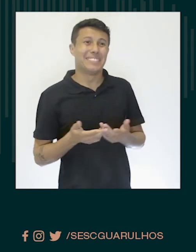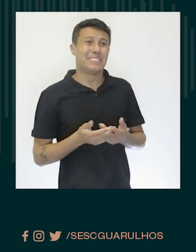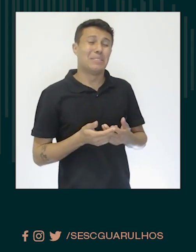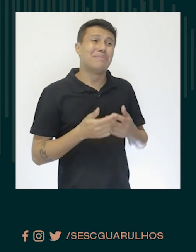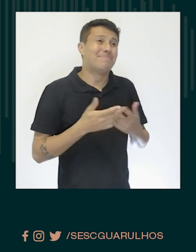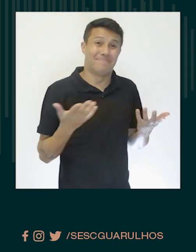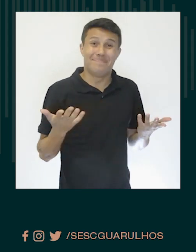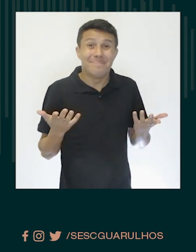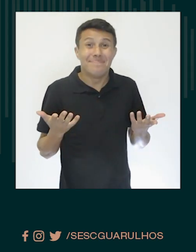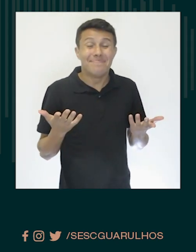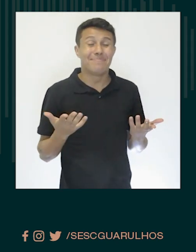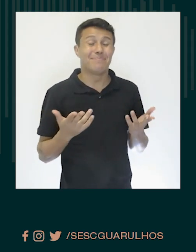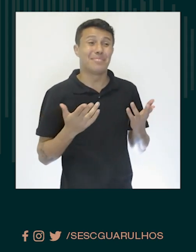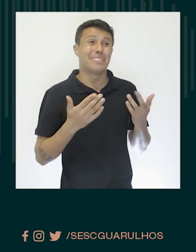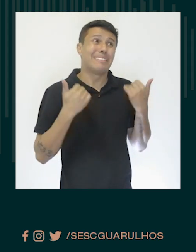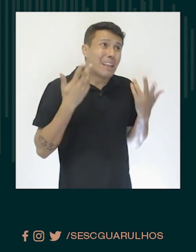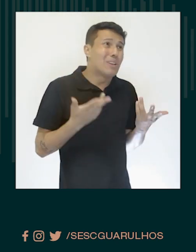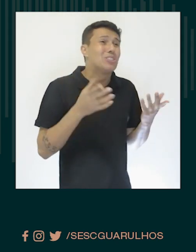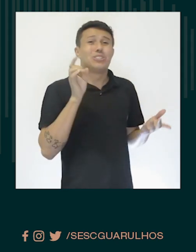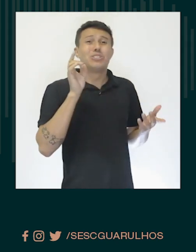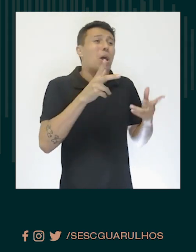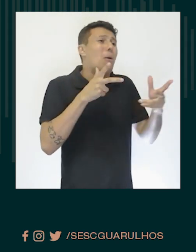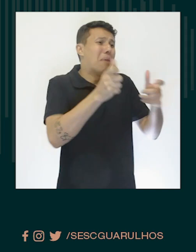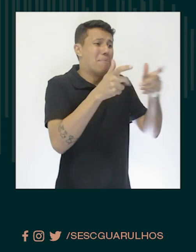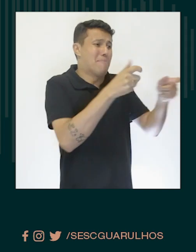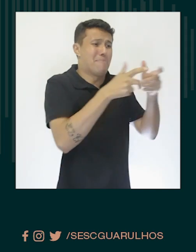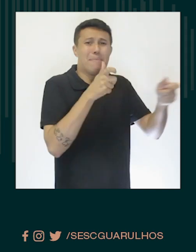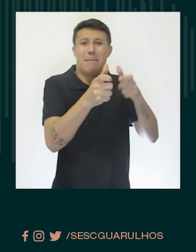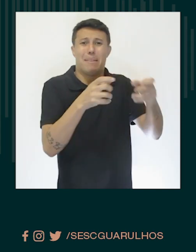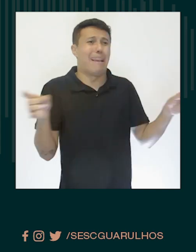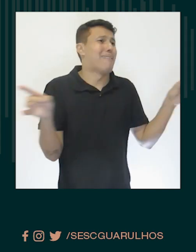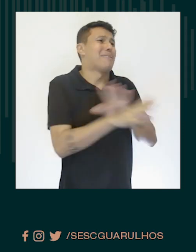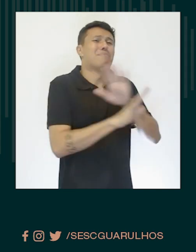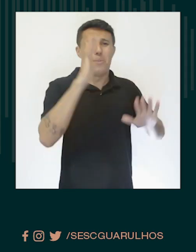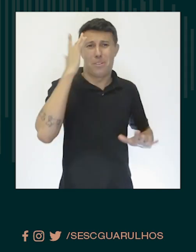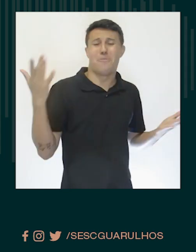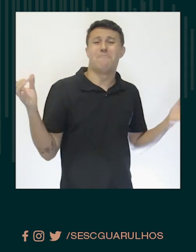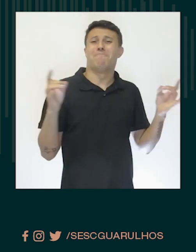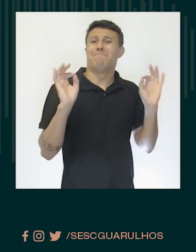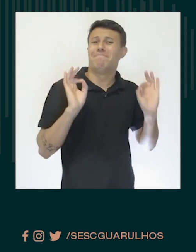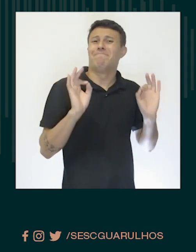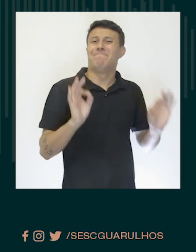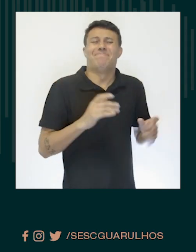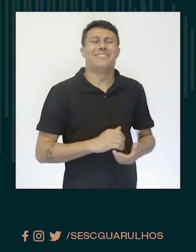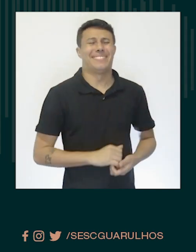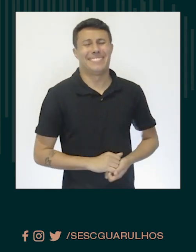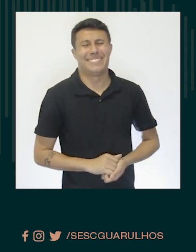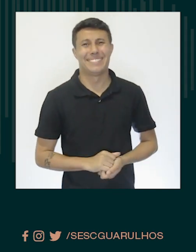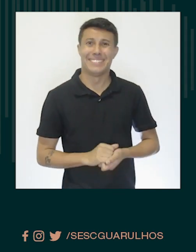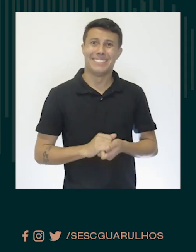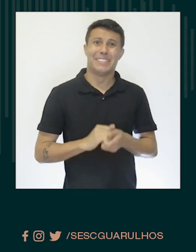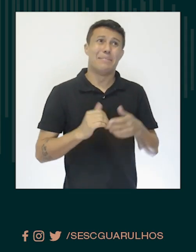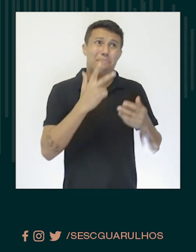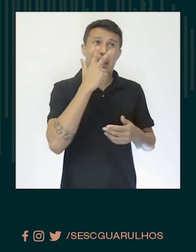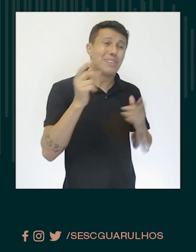Nossa, da vacina aí que já tá tudo resolvido. Ah, mano, é embaçado, né? Pô, a gente tá